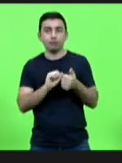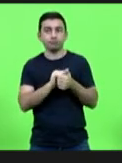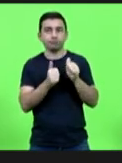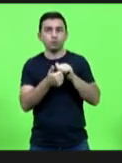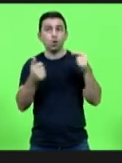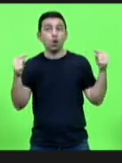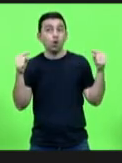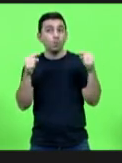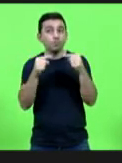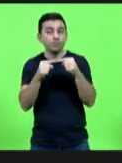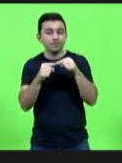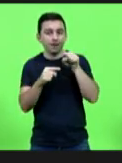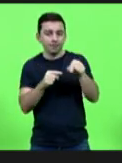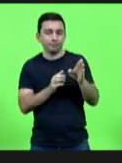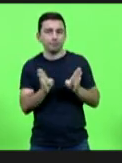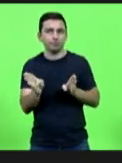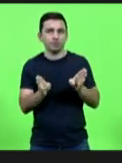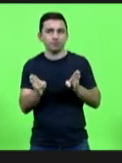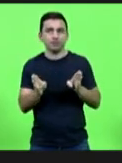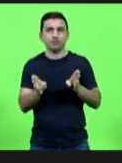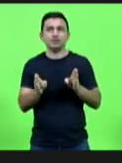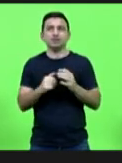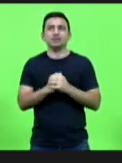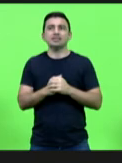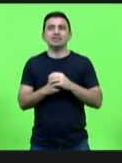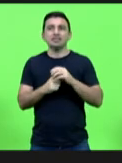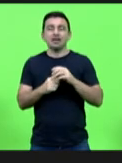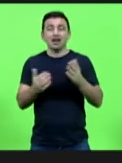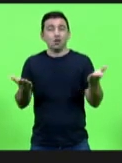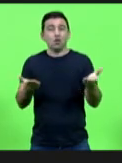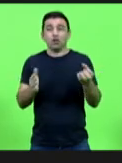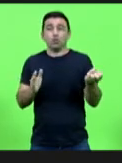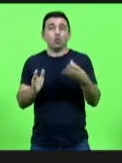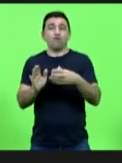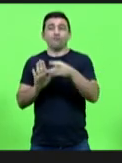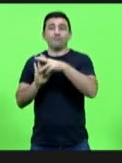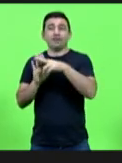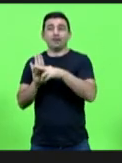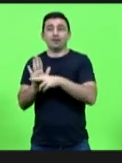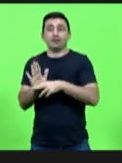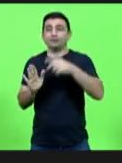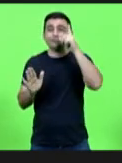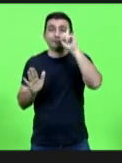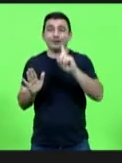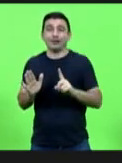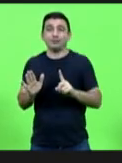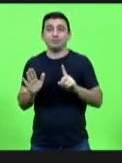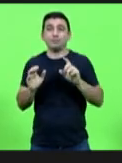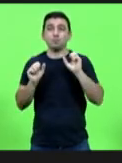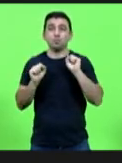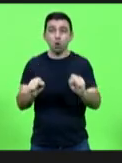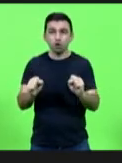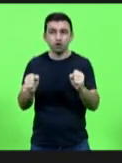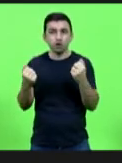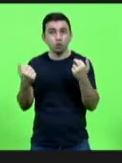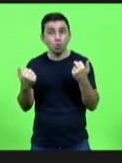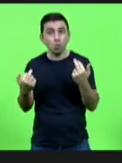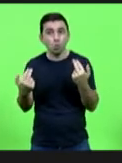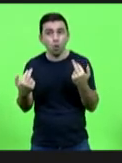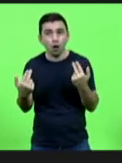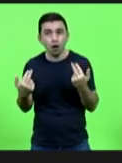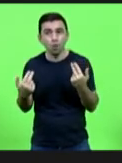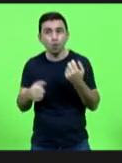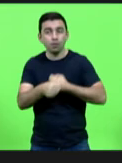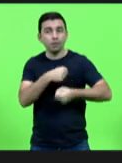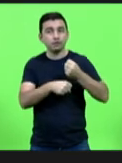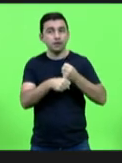momento. Dependendo de como sai essa regulamentação, a gente não sabe se pode ser usado nos mesmos termos exatamente do ano passado,